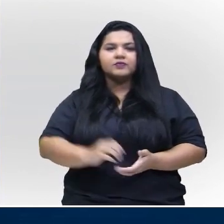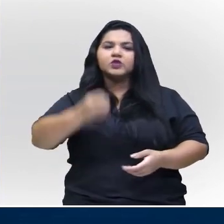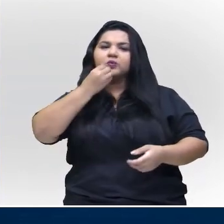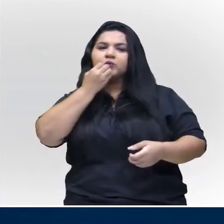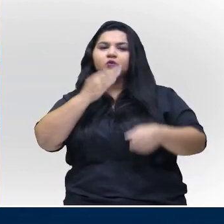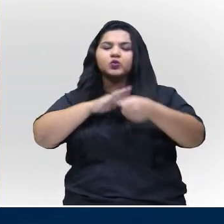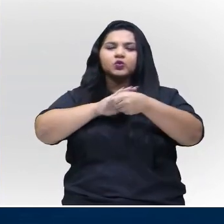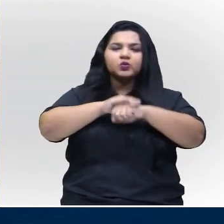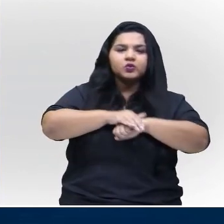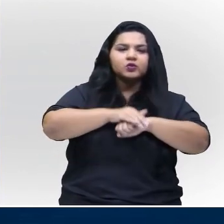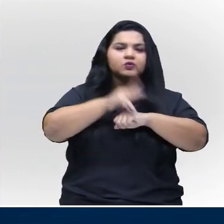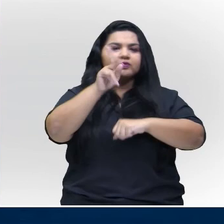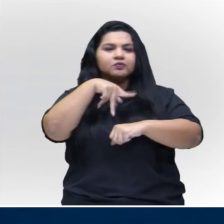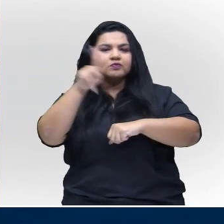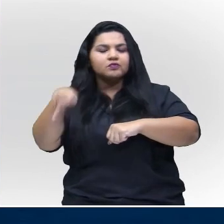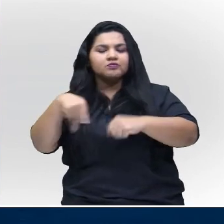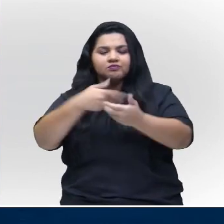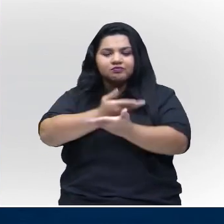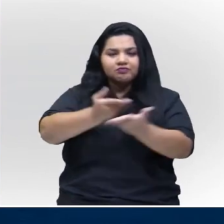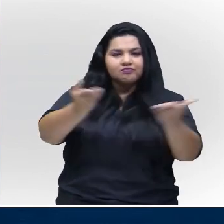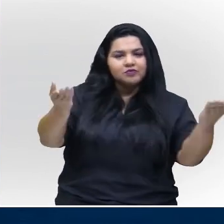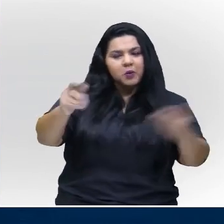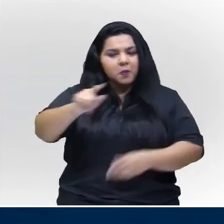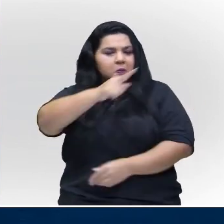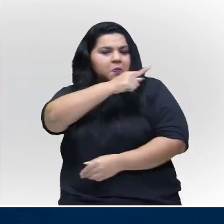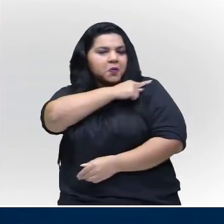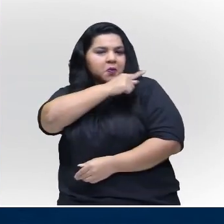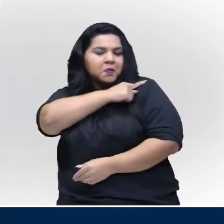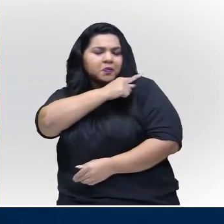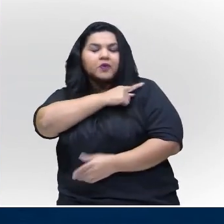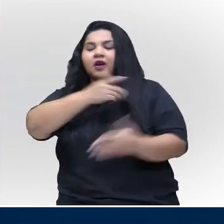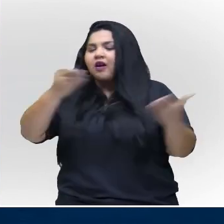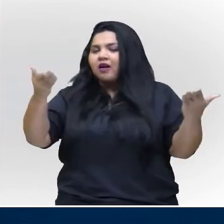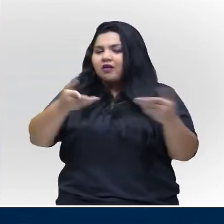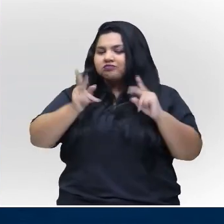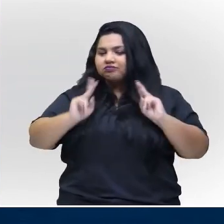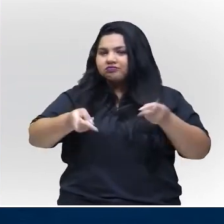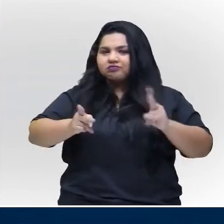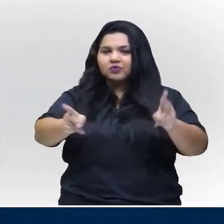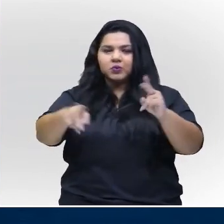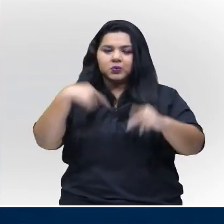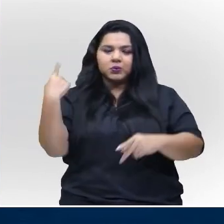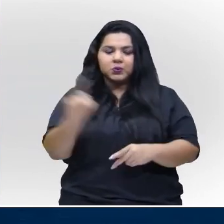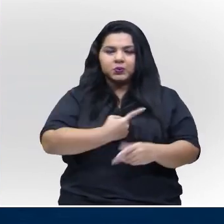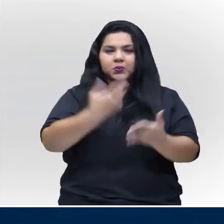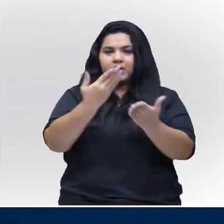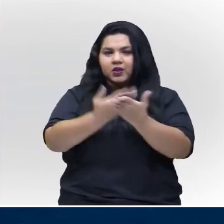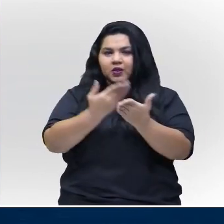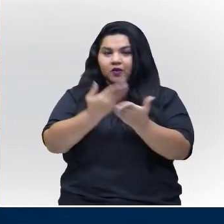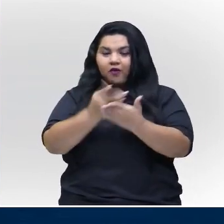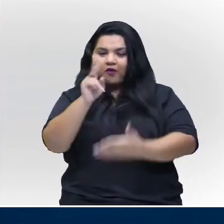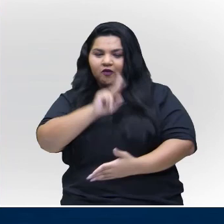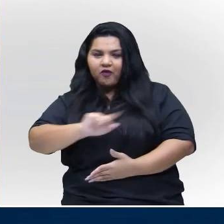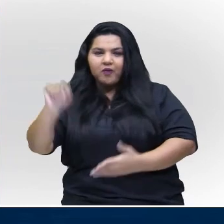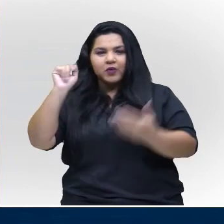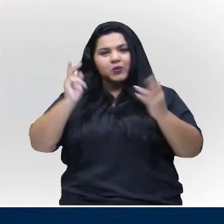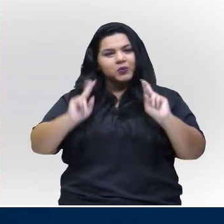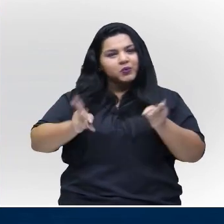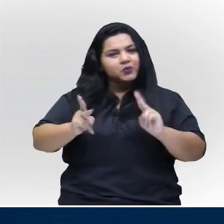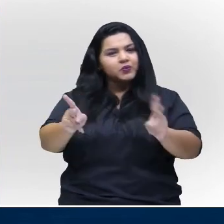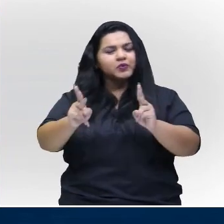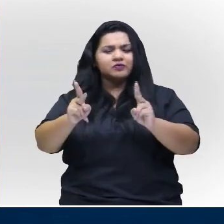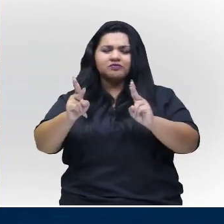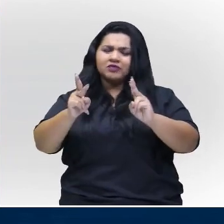Boa noite, professores, boa noite, nossos alunos do primeiro ano. Vamos dando sequência à nossa aula, né? Vamos continuar a falar aí sobre